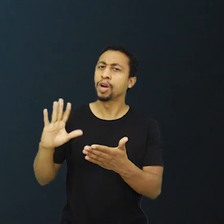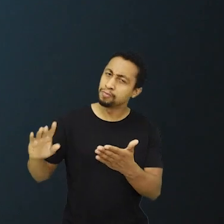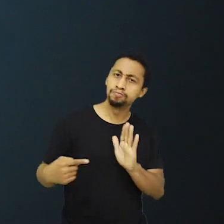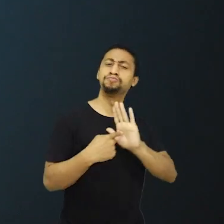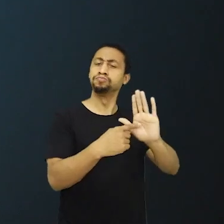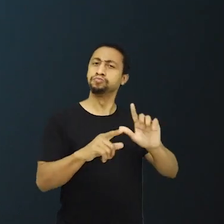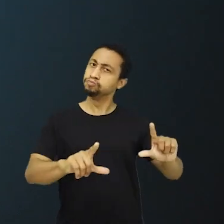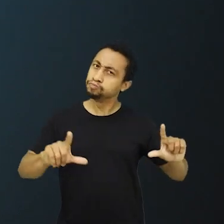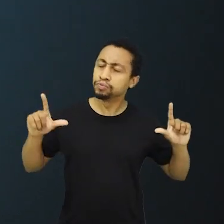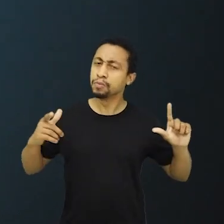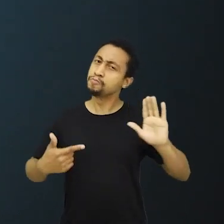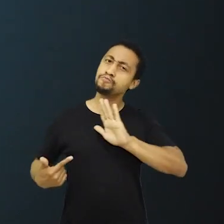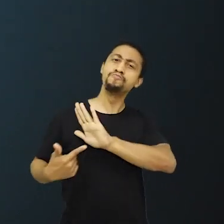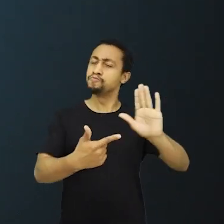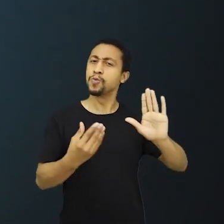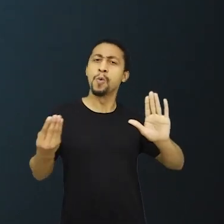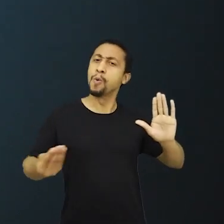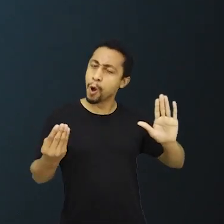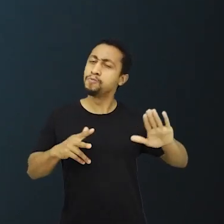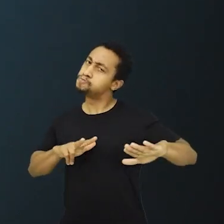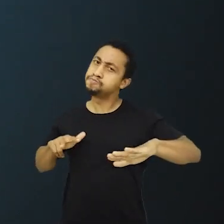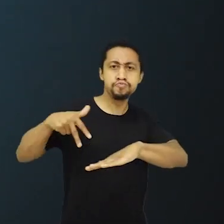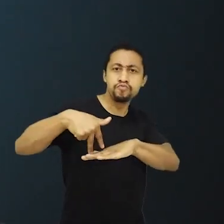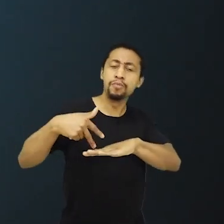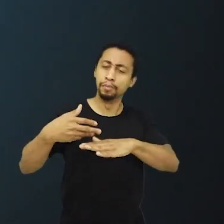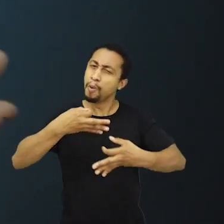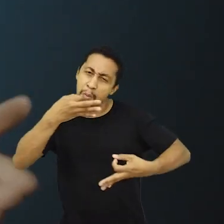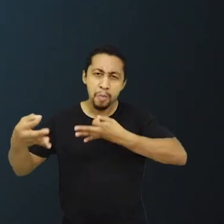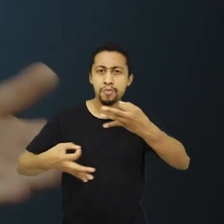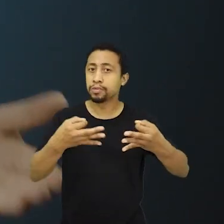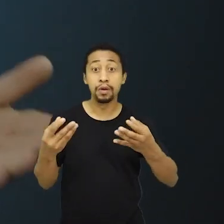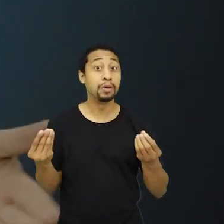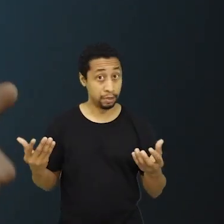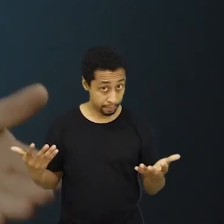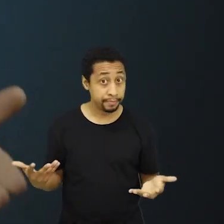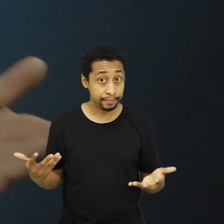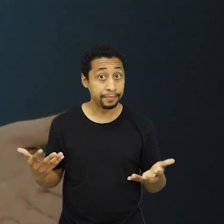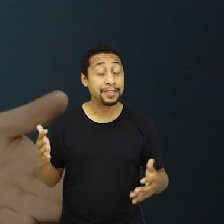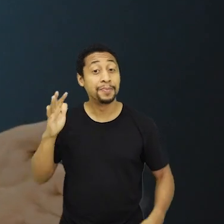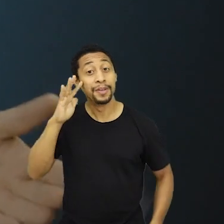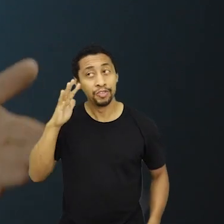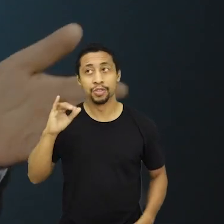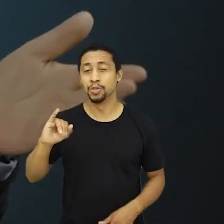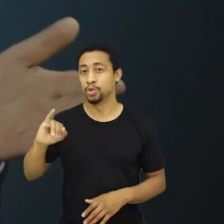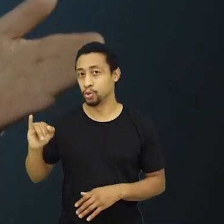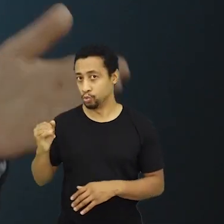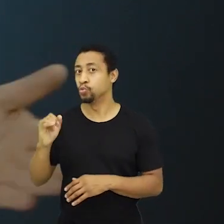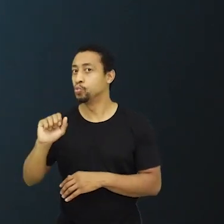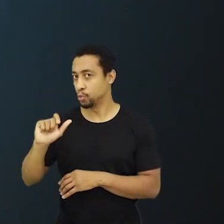posicionar publicamente perante as questões, né? Pensa que a gente vem das jornadas de junho de 2013,